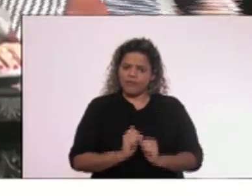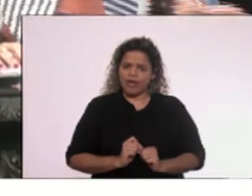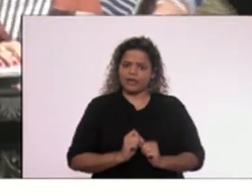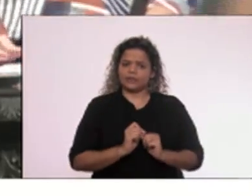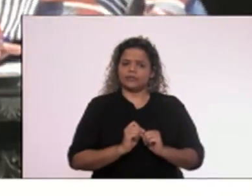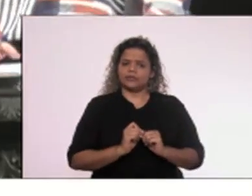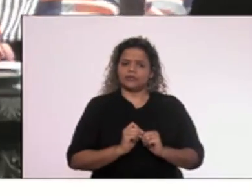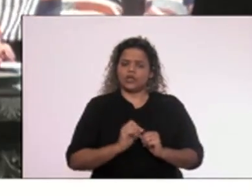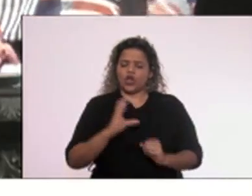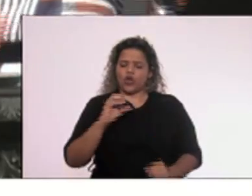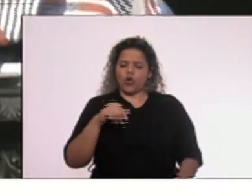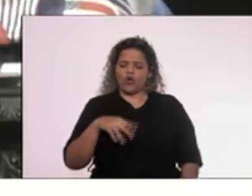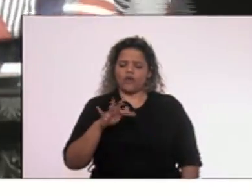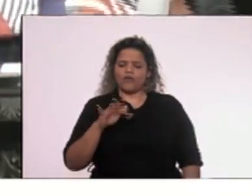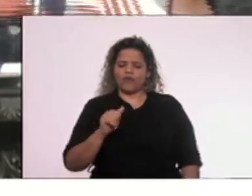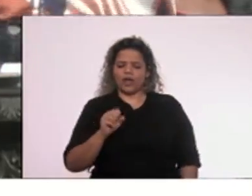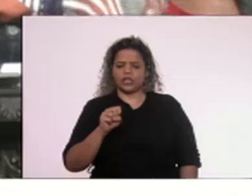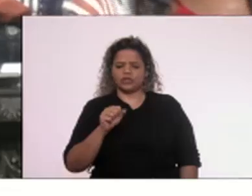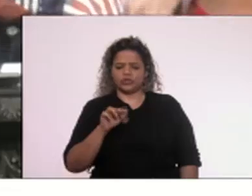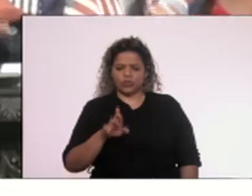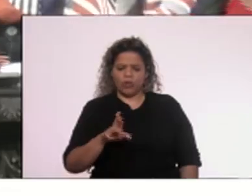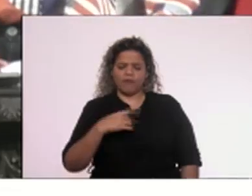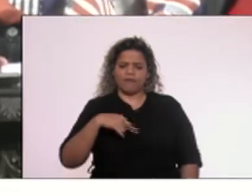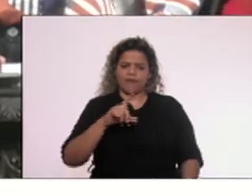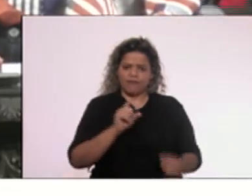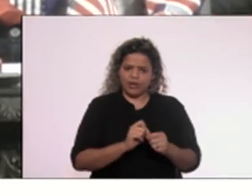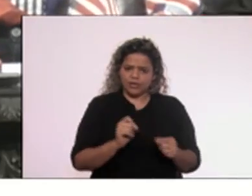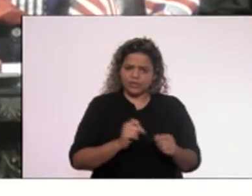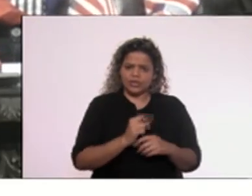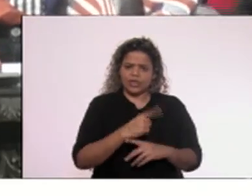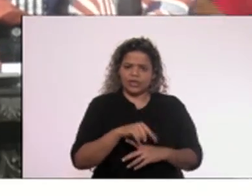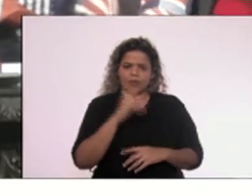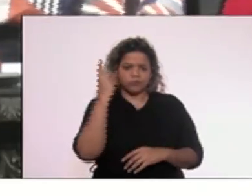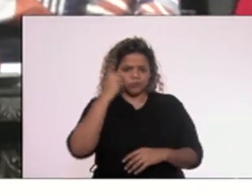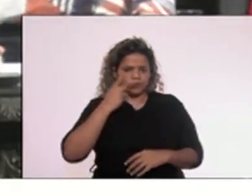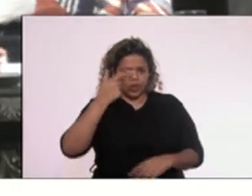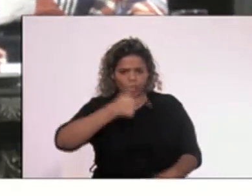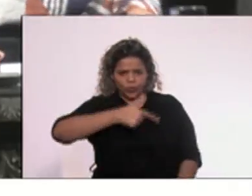popular, confazou. Então, a gente vai fazer essa, deputado Luiz,